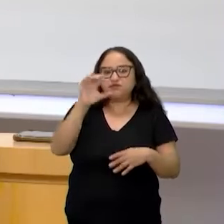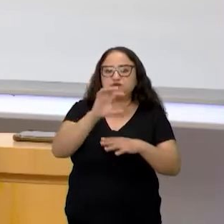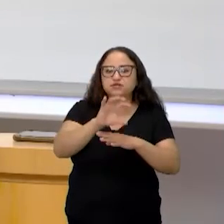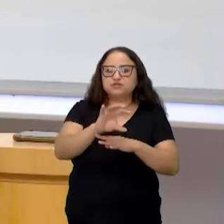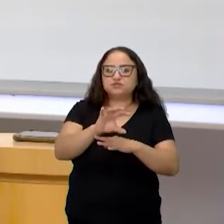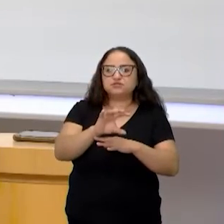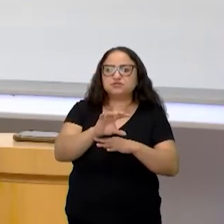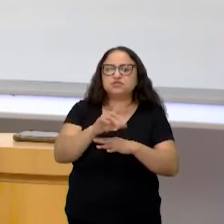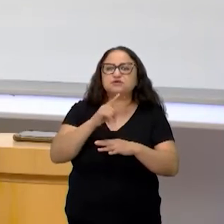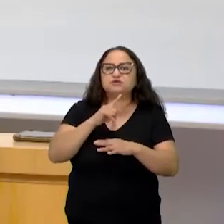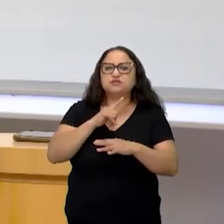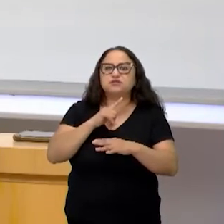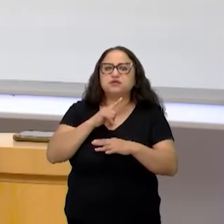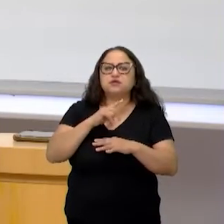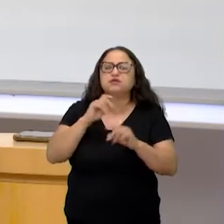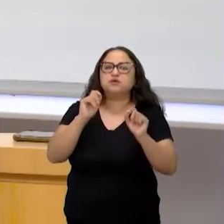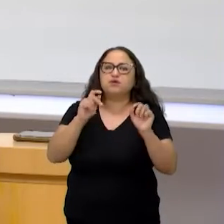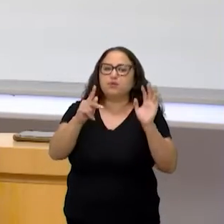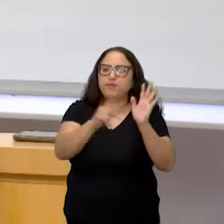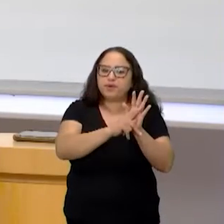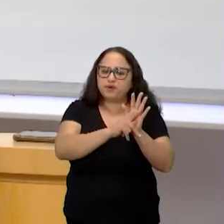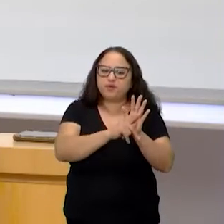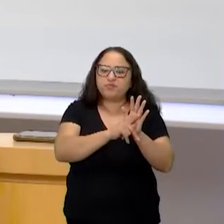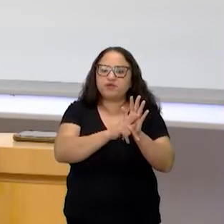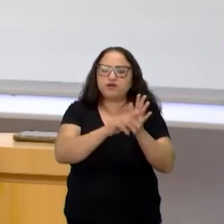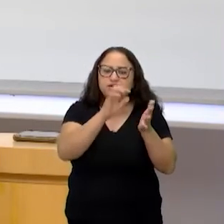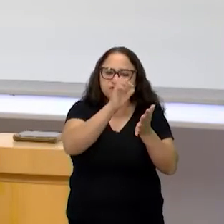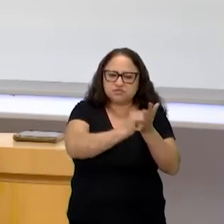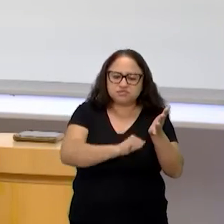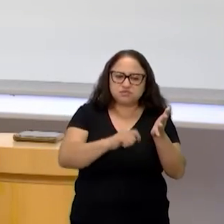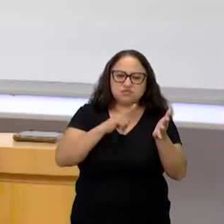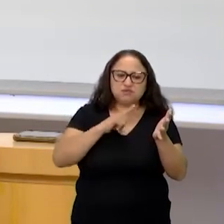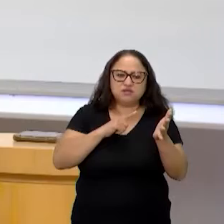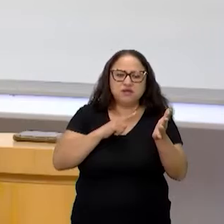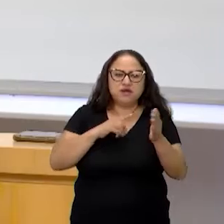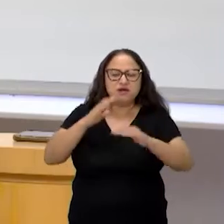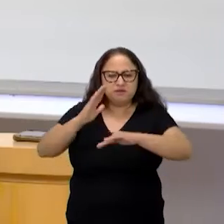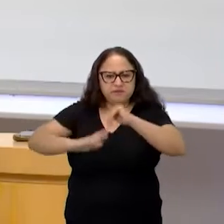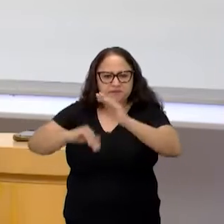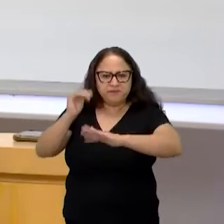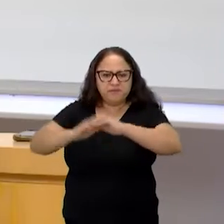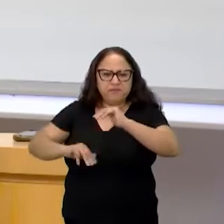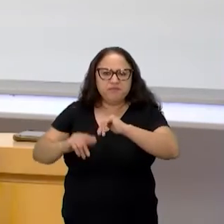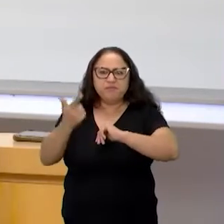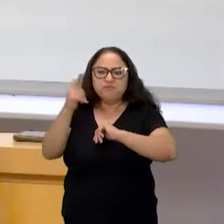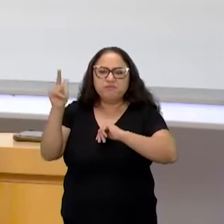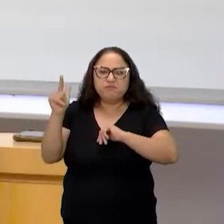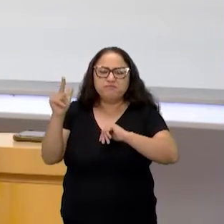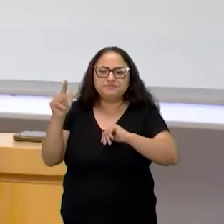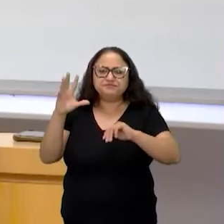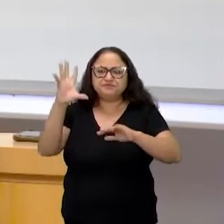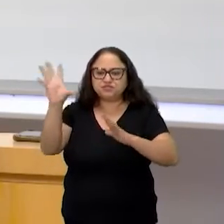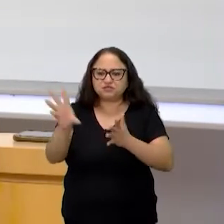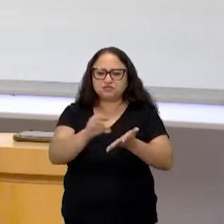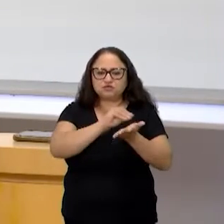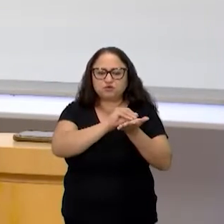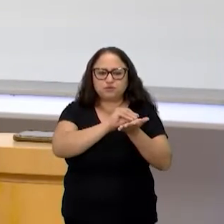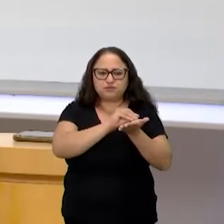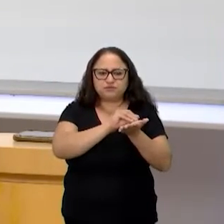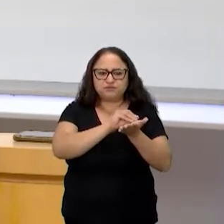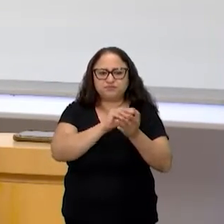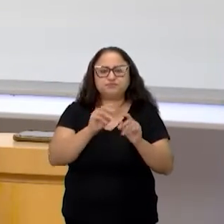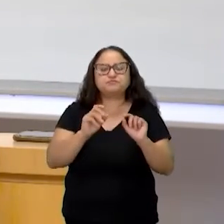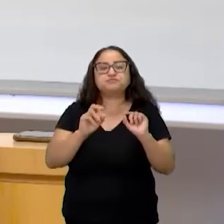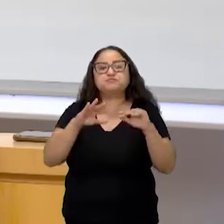que a sua propriedade intelectual seja perdida através de uma prática, né, muito desagradável chamada plágio, né? Então nós temos